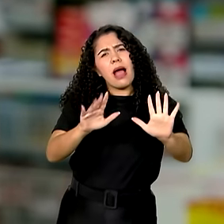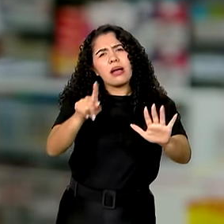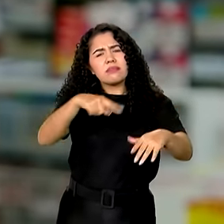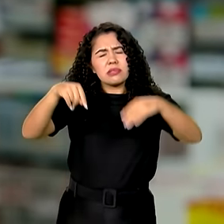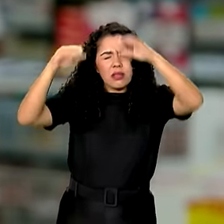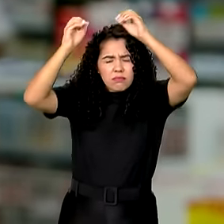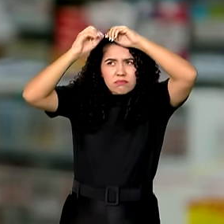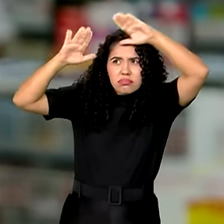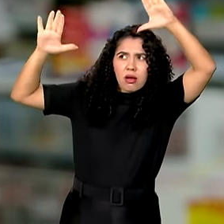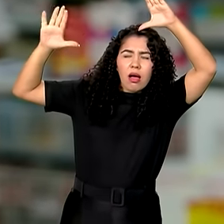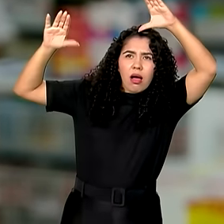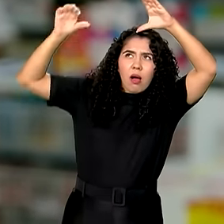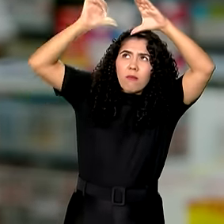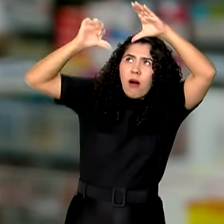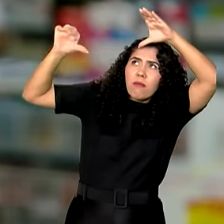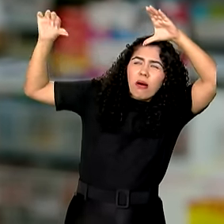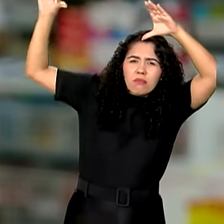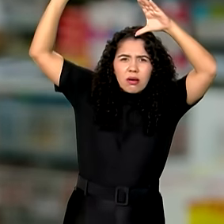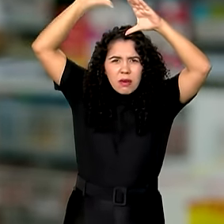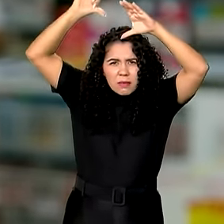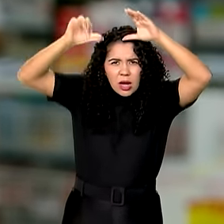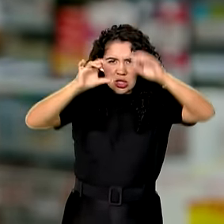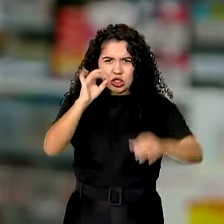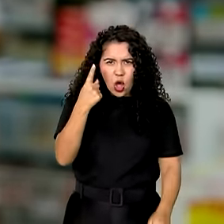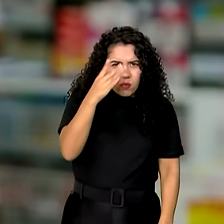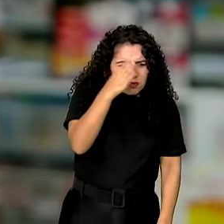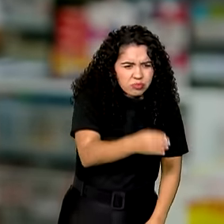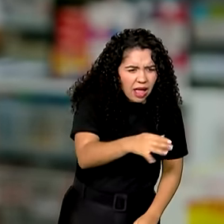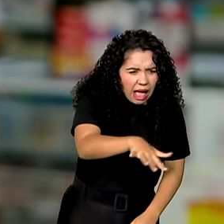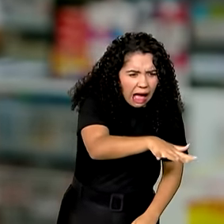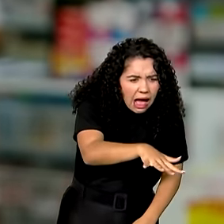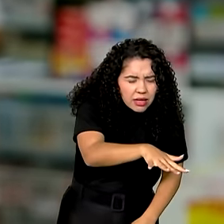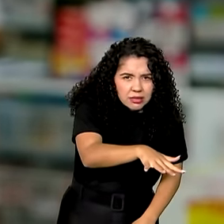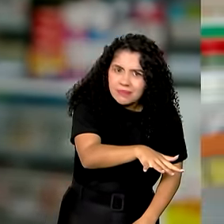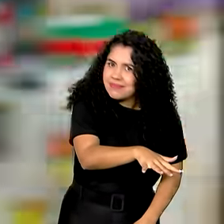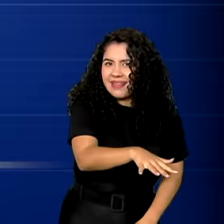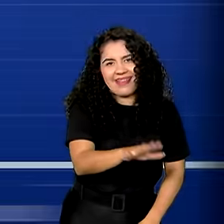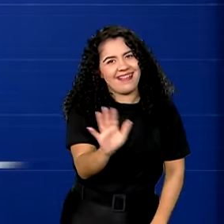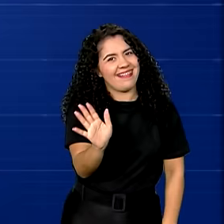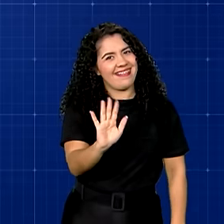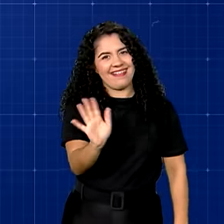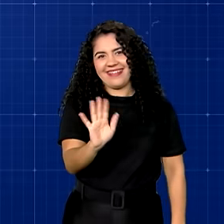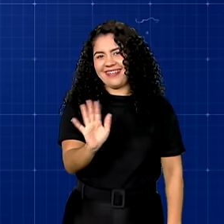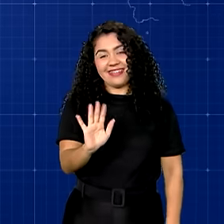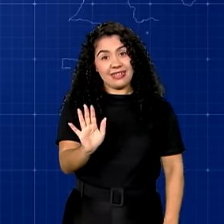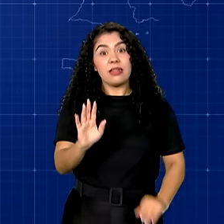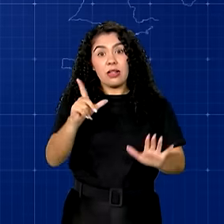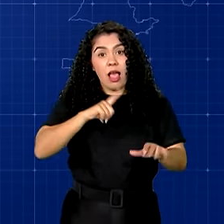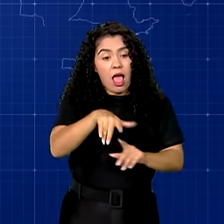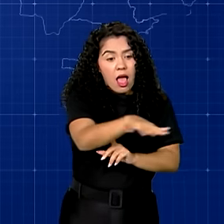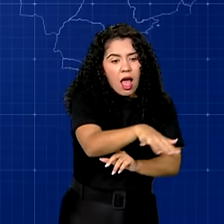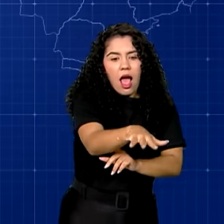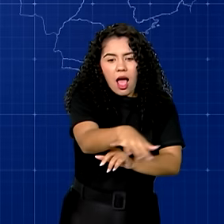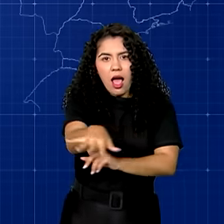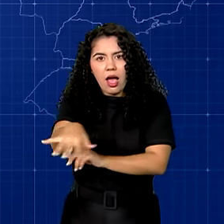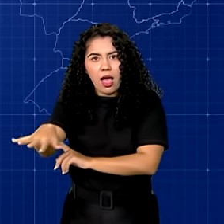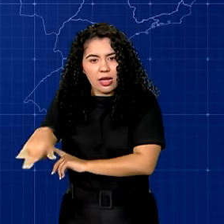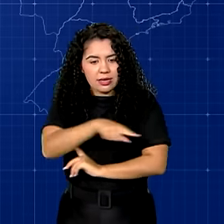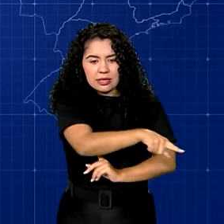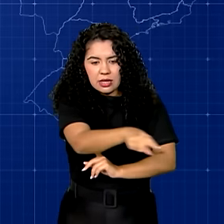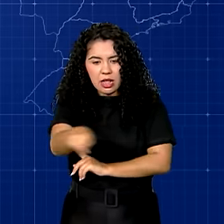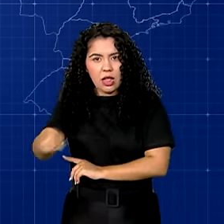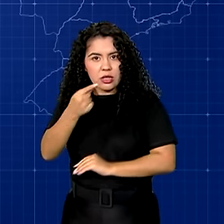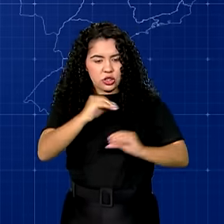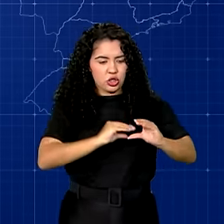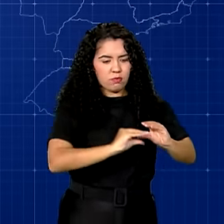e eu só vou encontrar investimentos em uma única área? Não, não é bem assim. Todas as áreas que receberam recursos podem